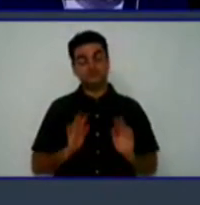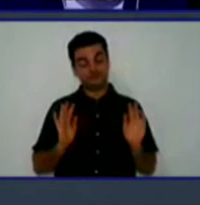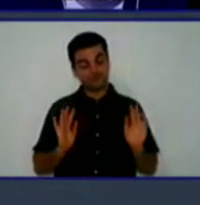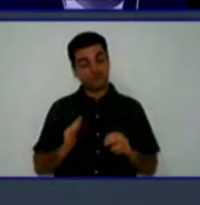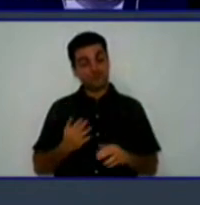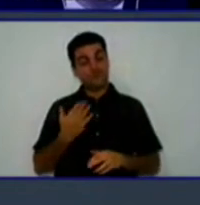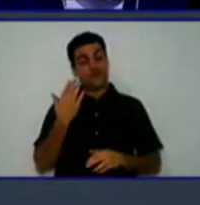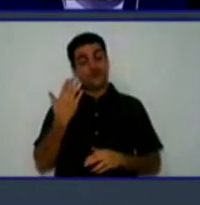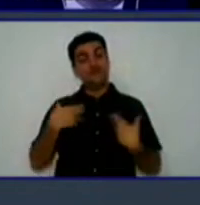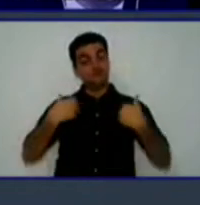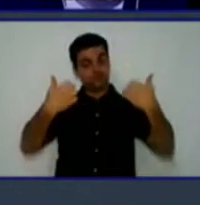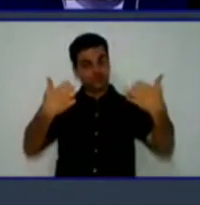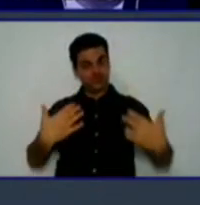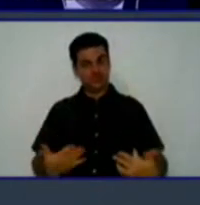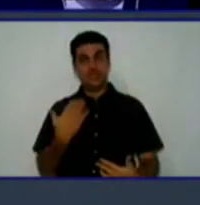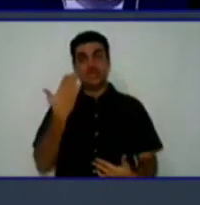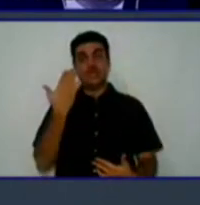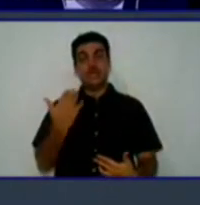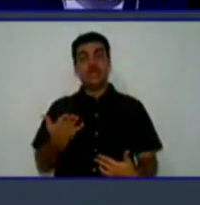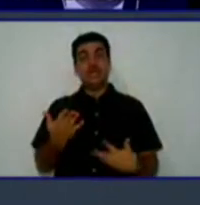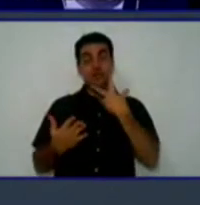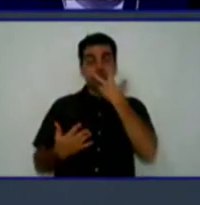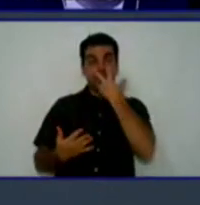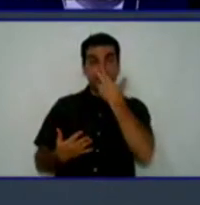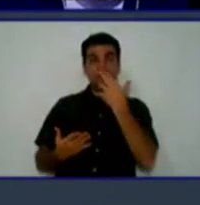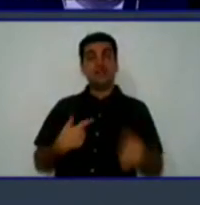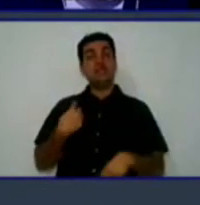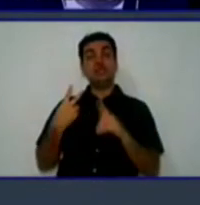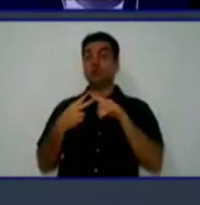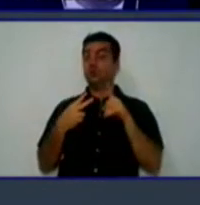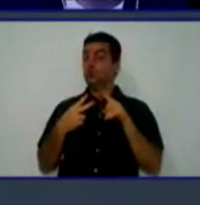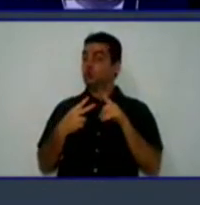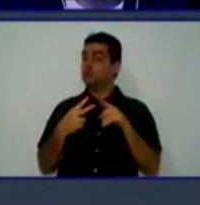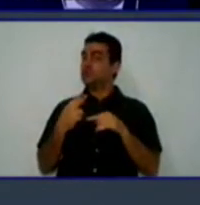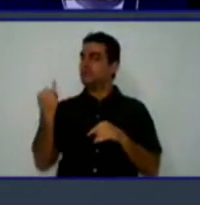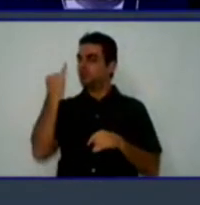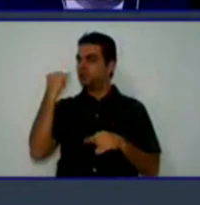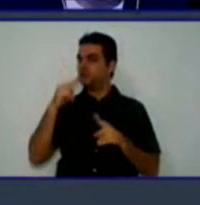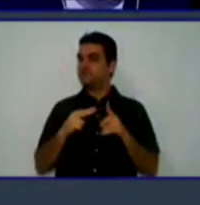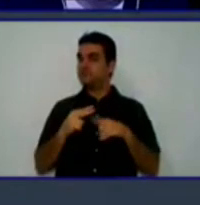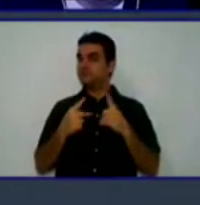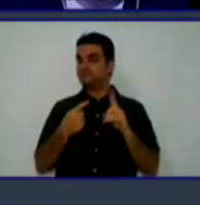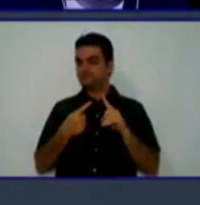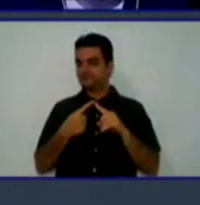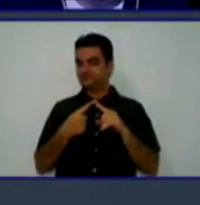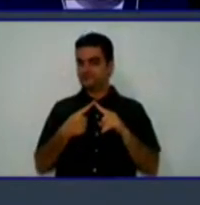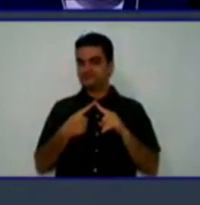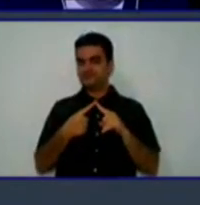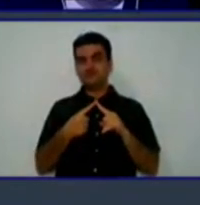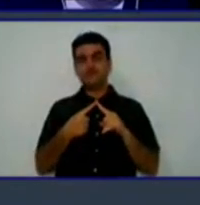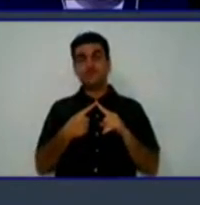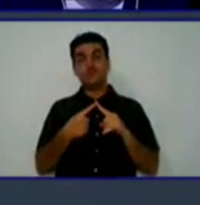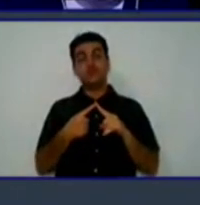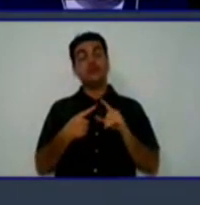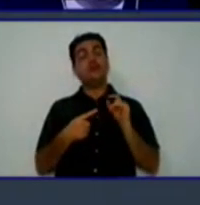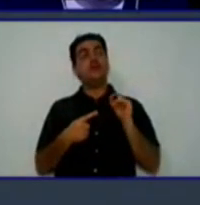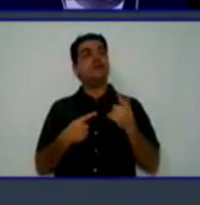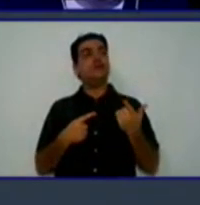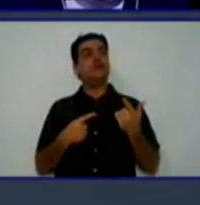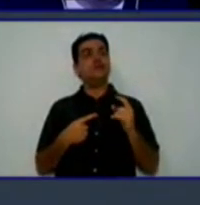partir disso, me parece aqui que há duas questões importantíssimas. A primeira é a ausência